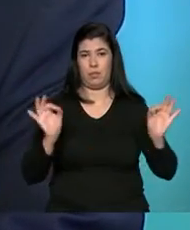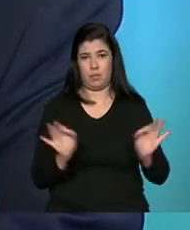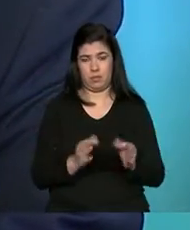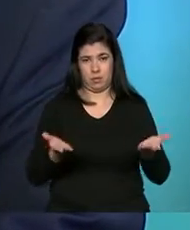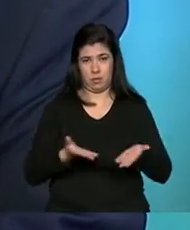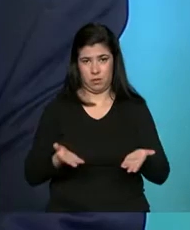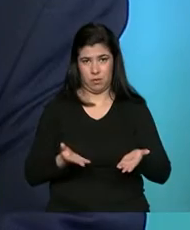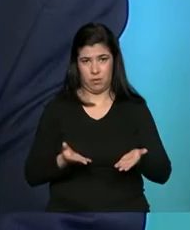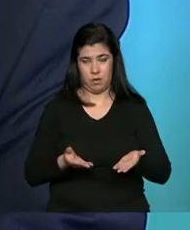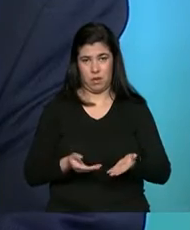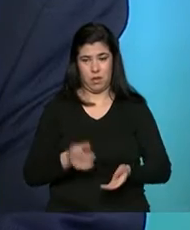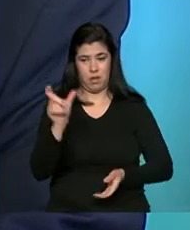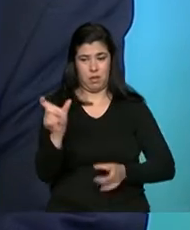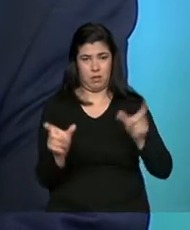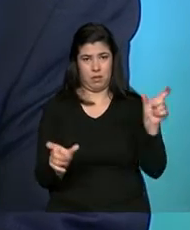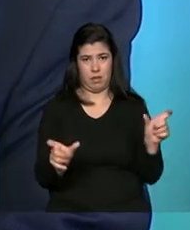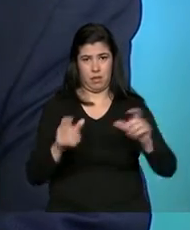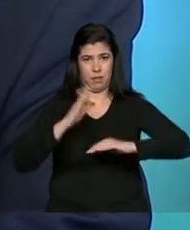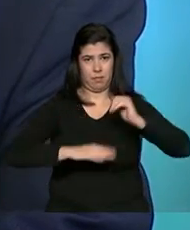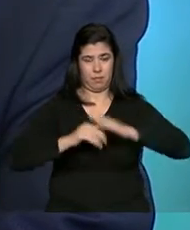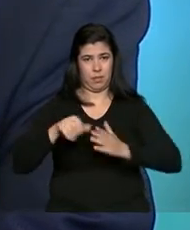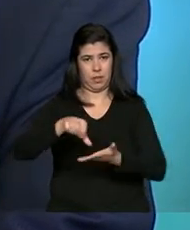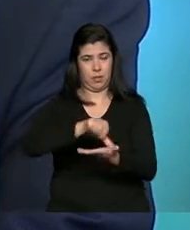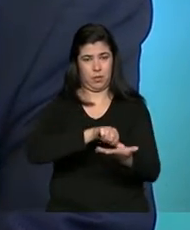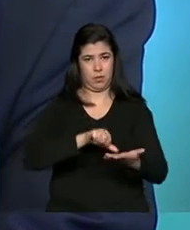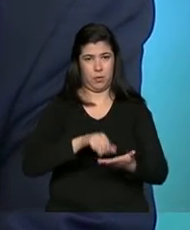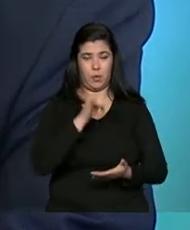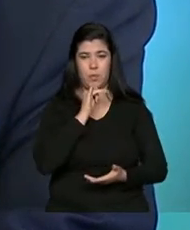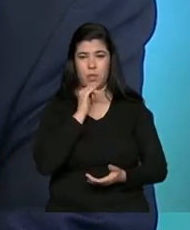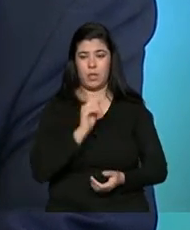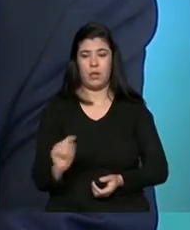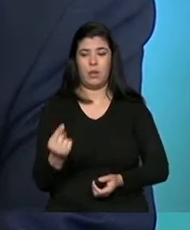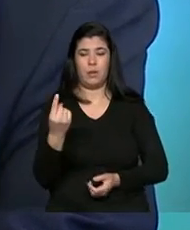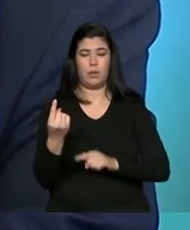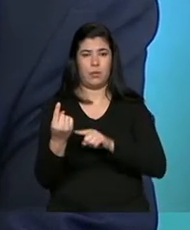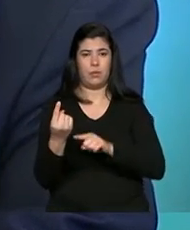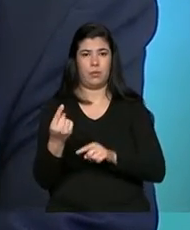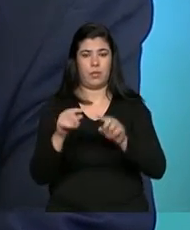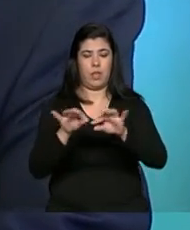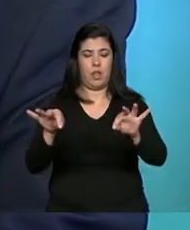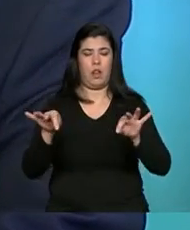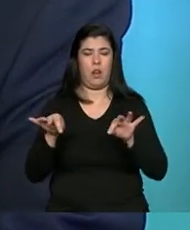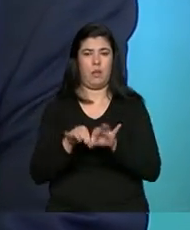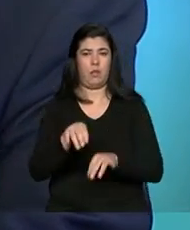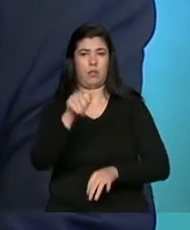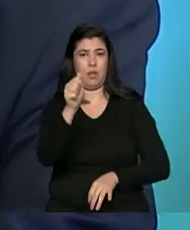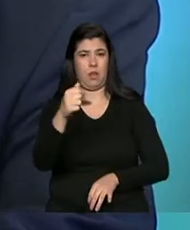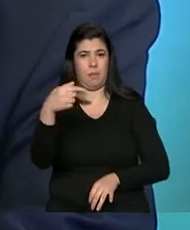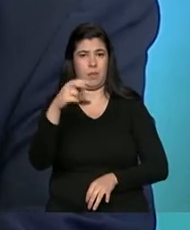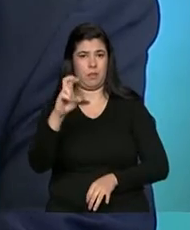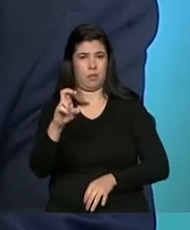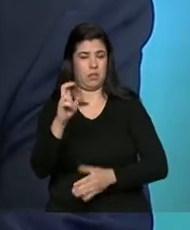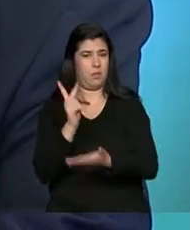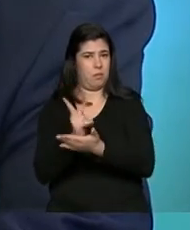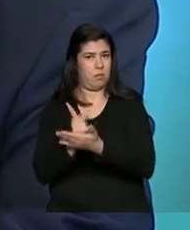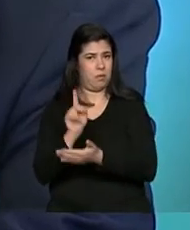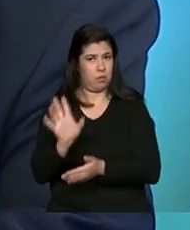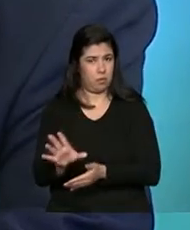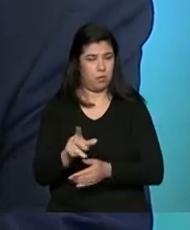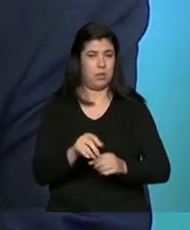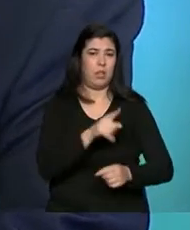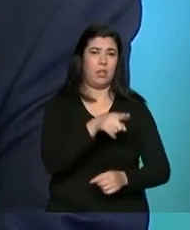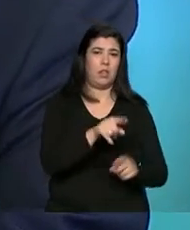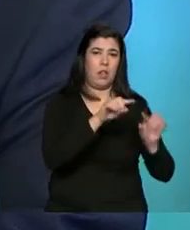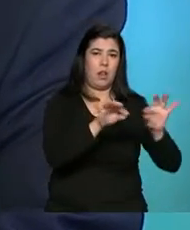concomitantemente no setor uma é fazer com que o a -5 seja efetivamente a menos cinco que o a menos